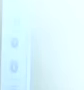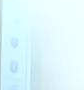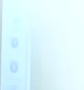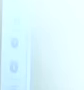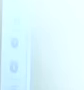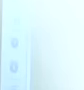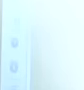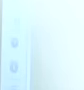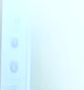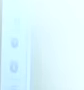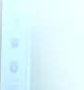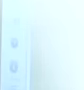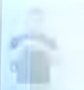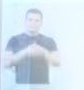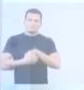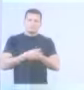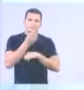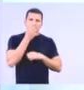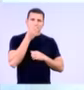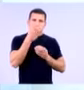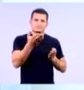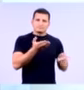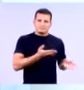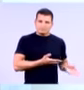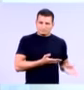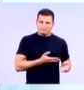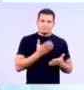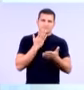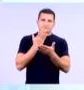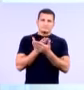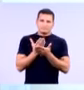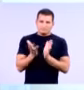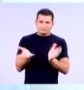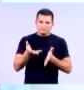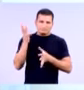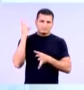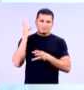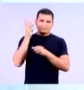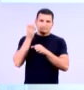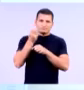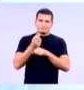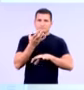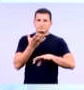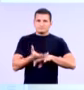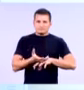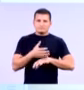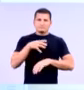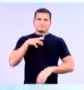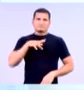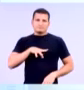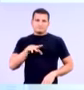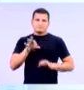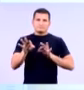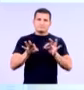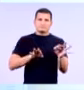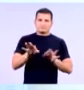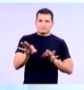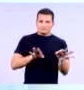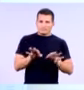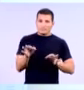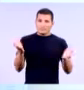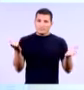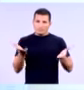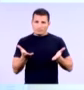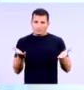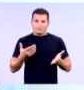Olá, boa noite. Bem-vindos à nossa aula de revisão da nossa disciplina de português instrumental. Hoje eu estou aqui